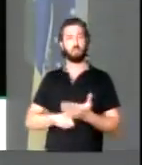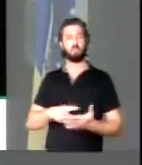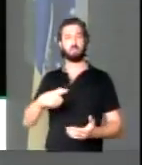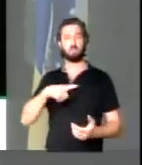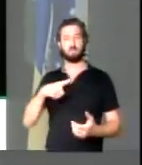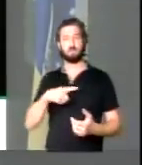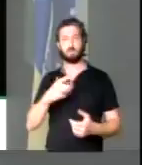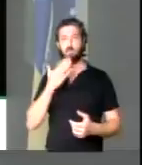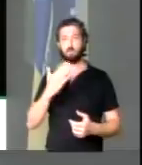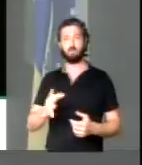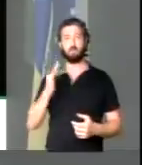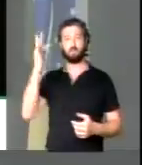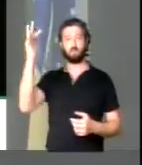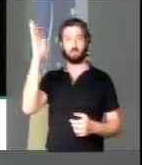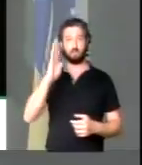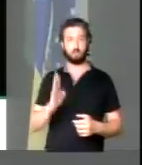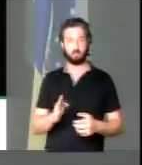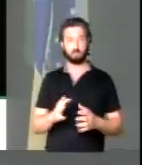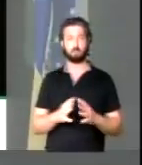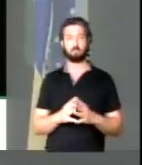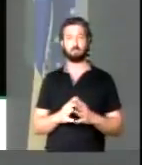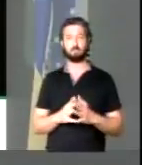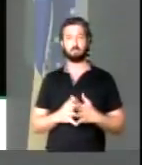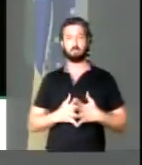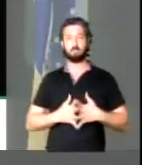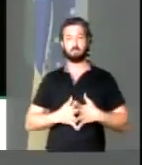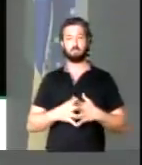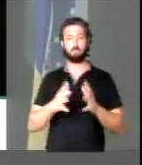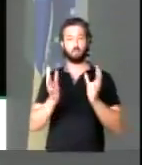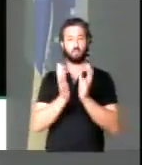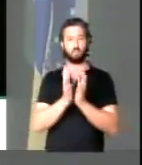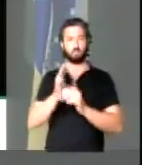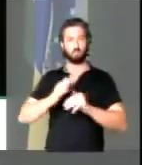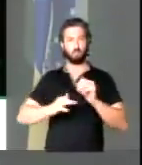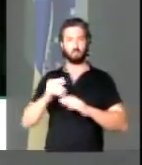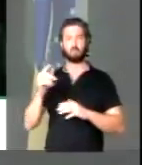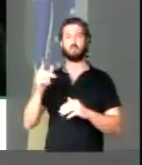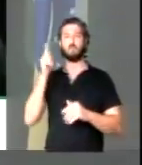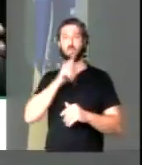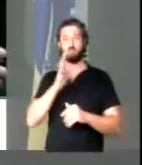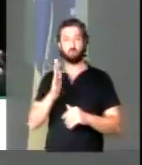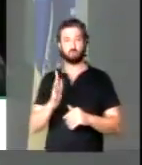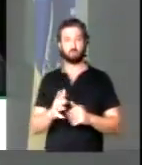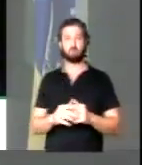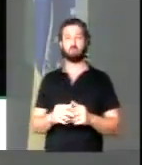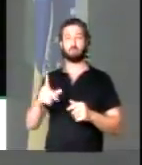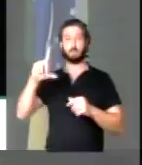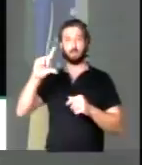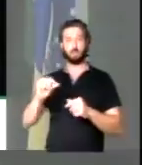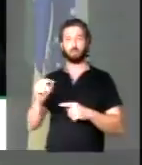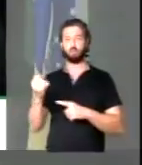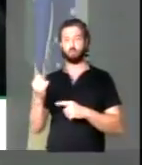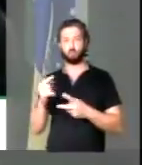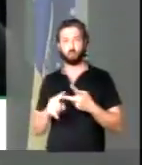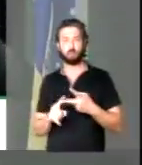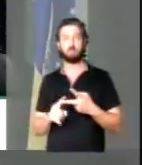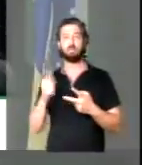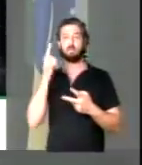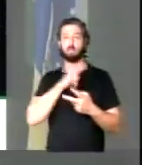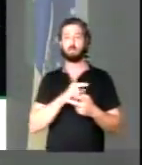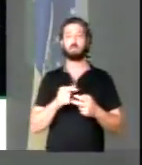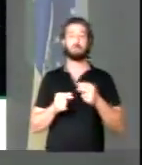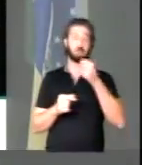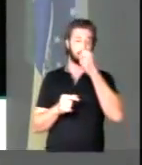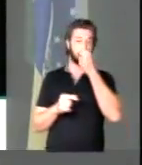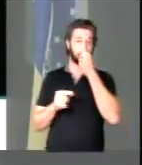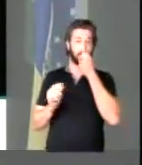comprometido com o futuro do nosso país. Com a equipe dele nós já conseguimos reduzir juros, nós já conseguimos